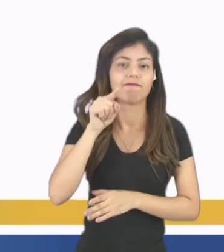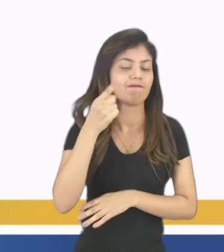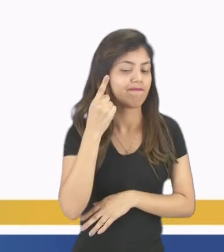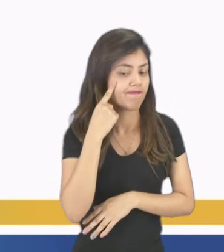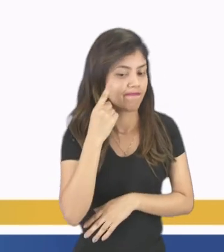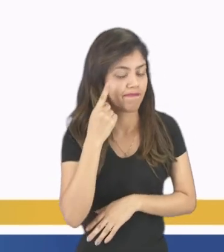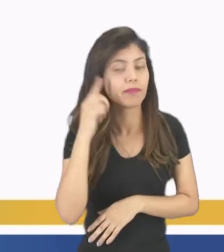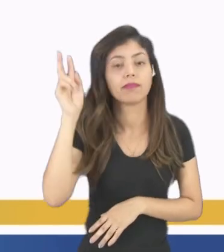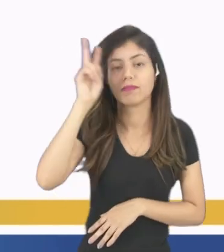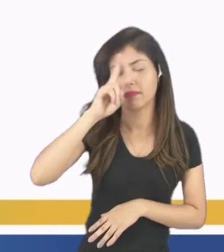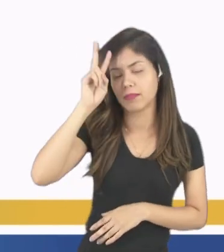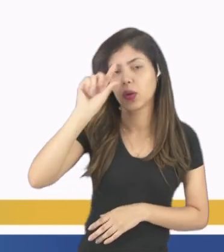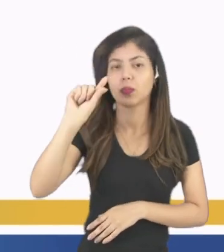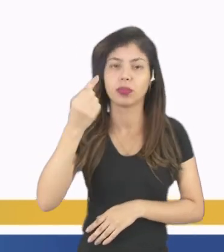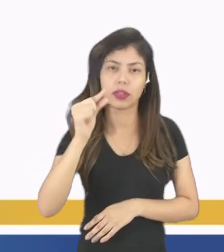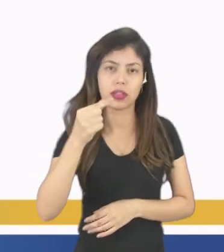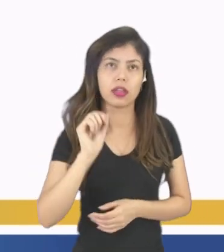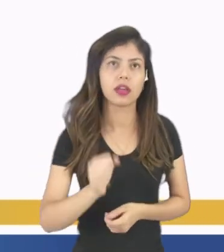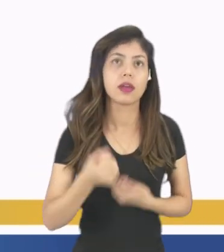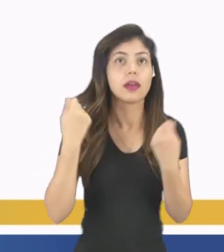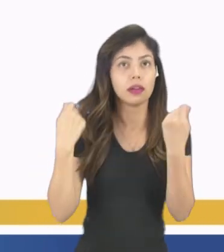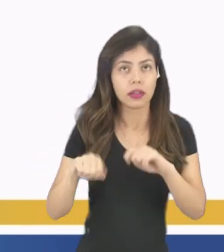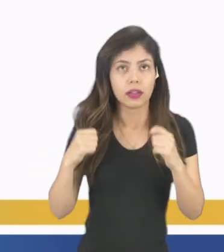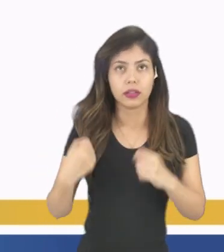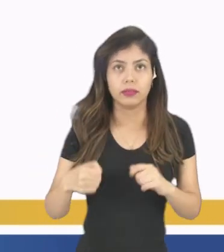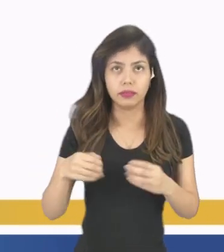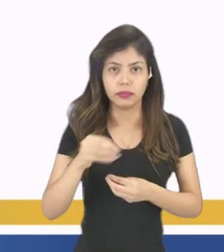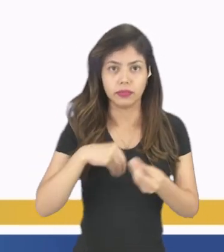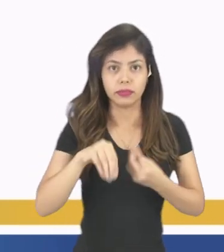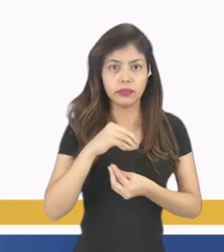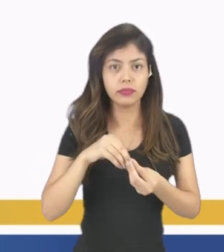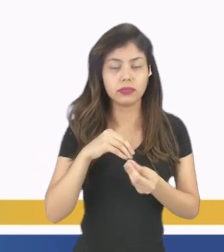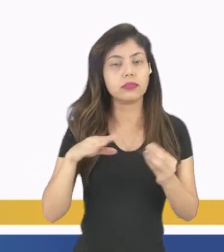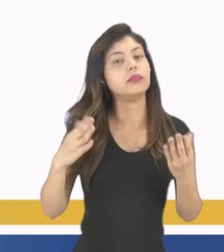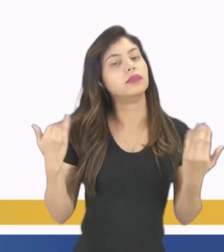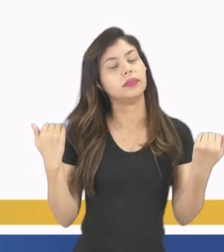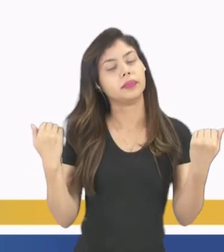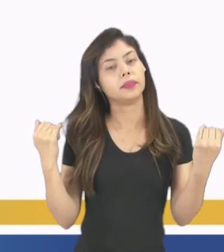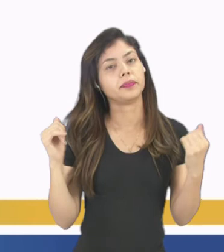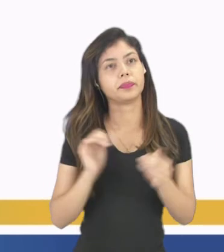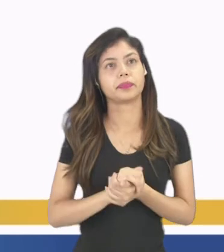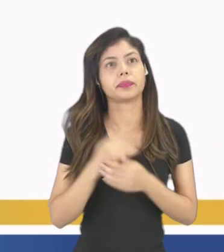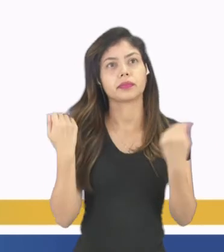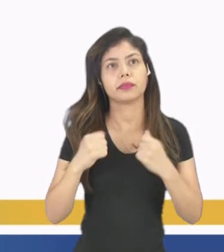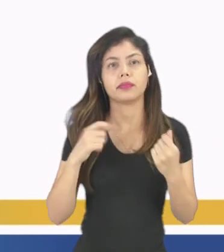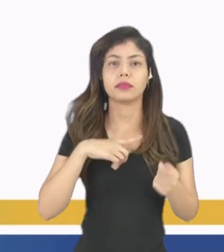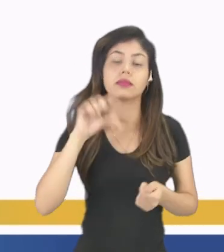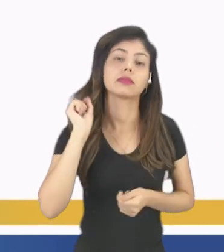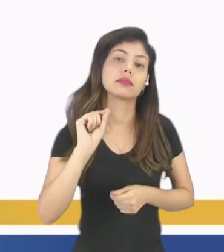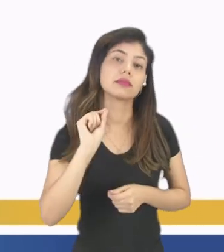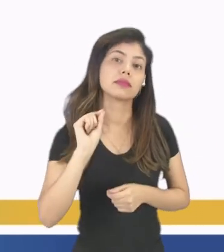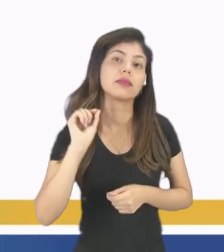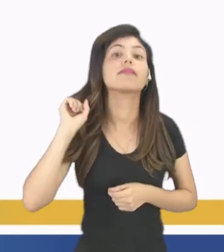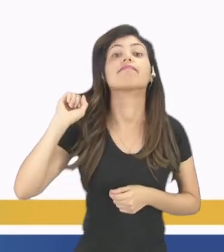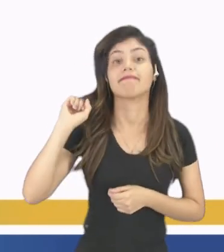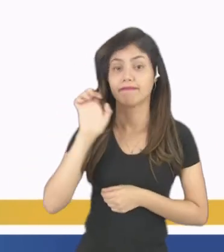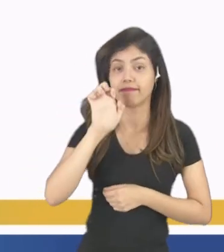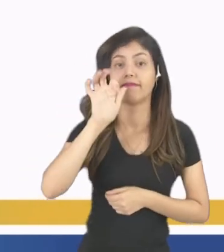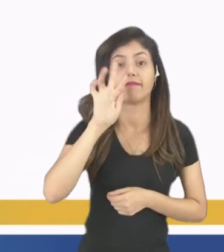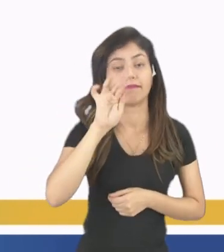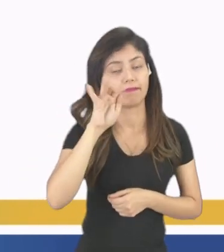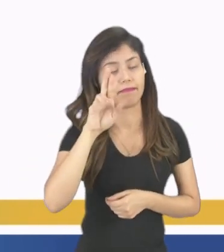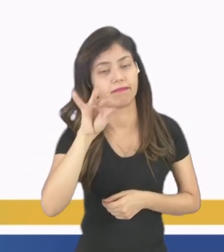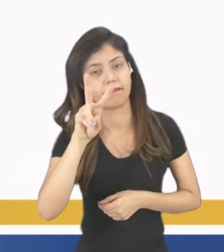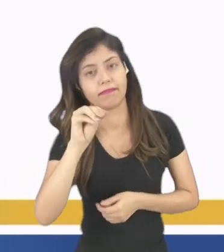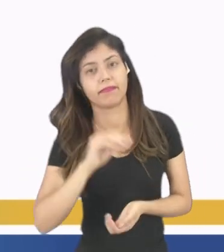precisa relembrar que para que ocorra uma reação, a colisão ela precisa ser efetiva.